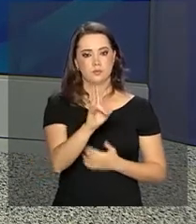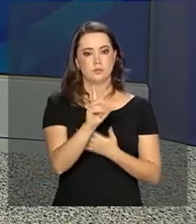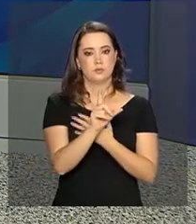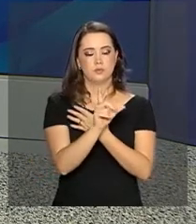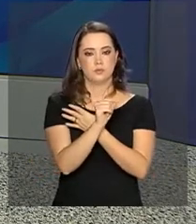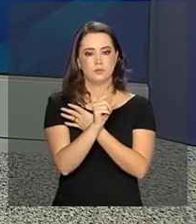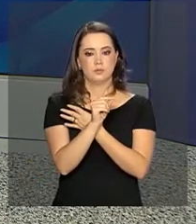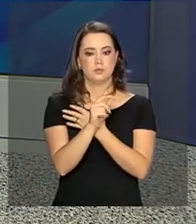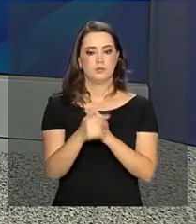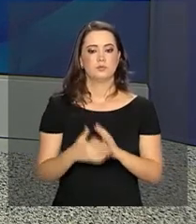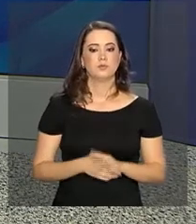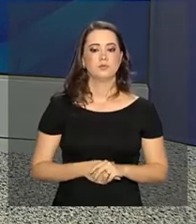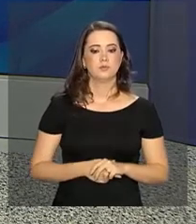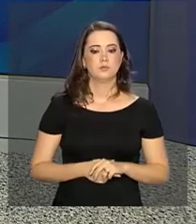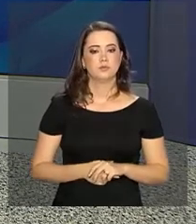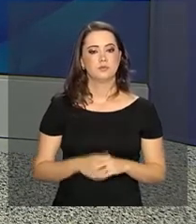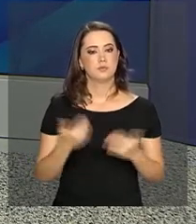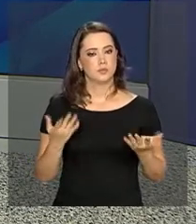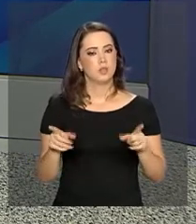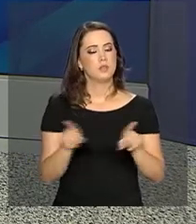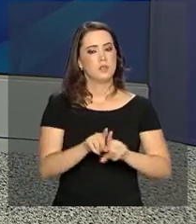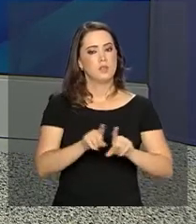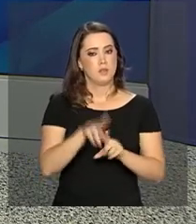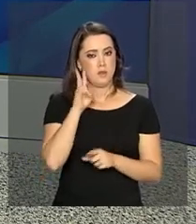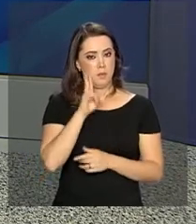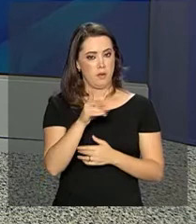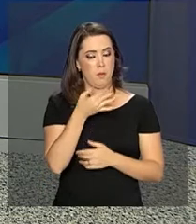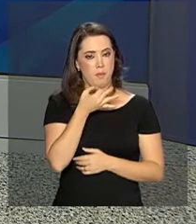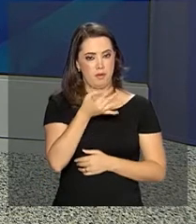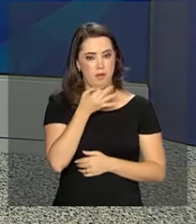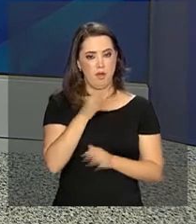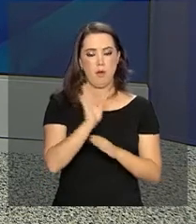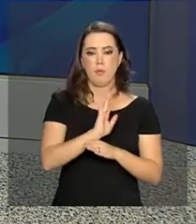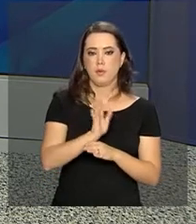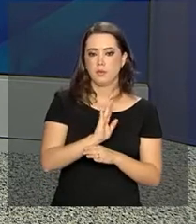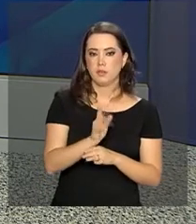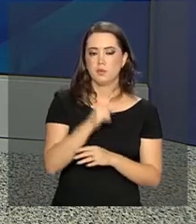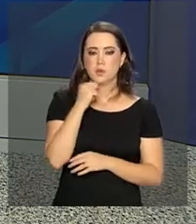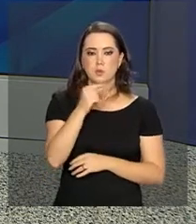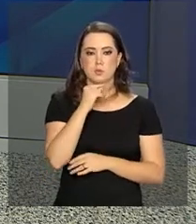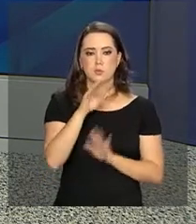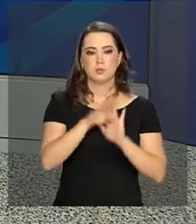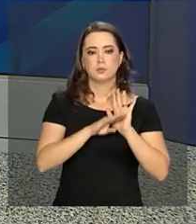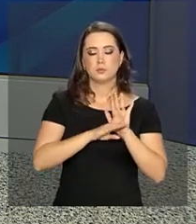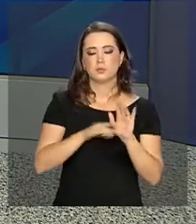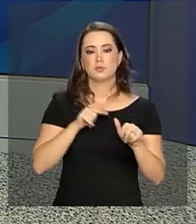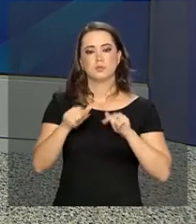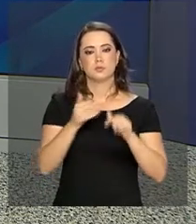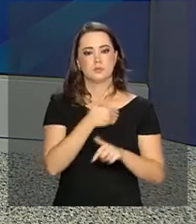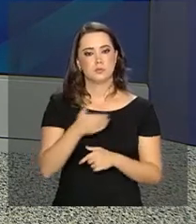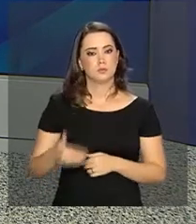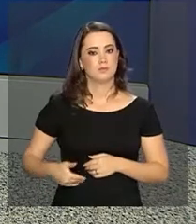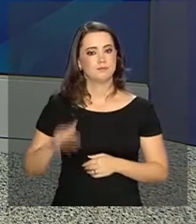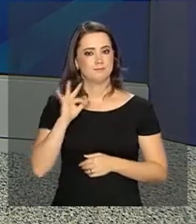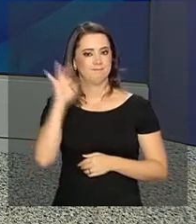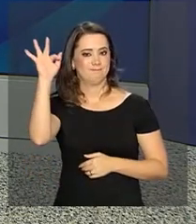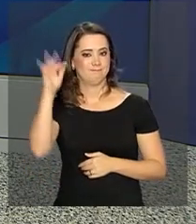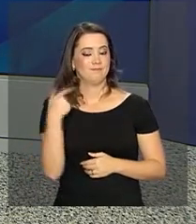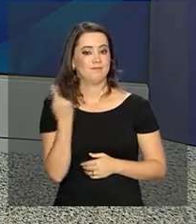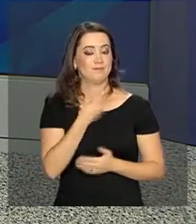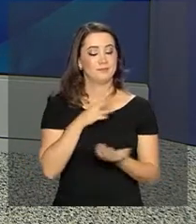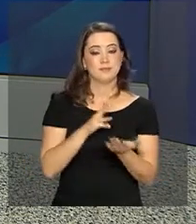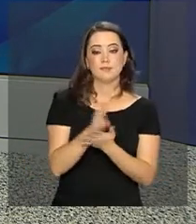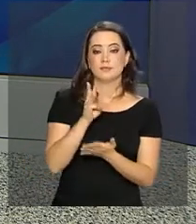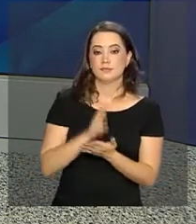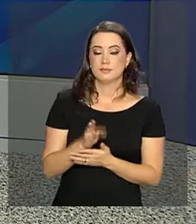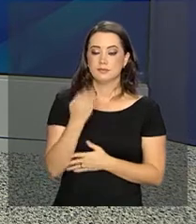Acesse também o nosso perfil no Twitter e você pode ainda mandar sugestões de reportagens ou dúvidas sobre programas e ações do governo federal para o